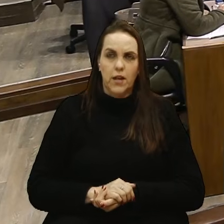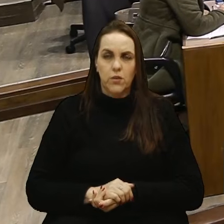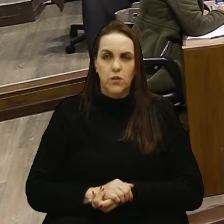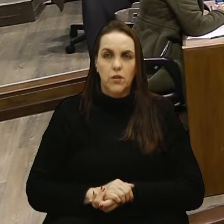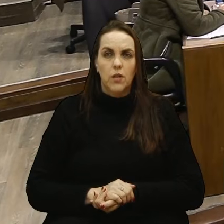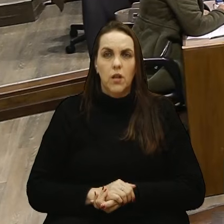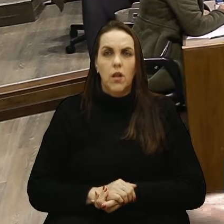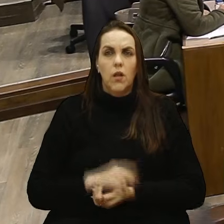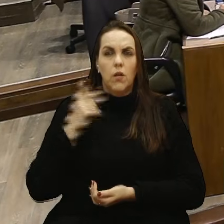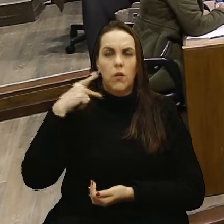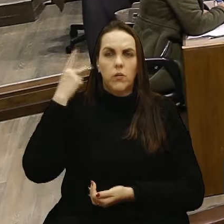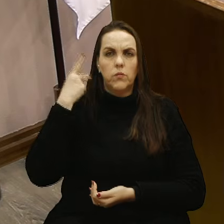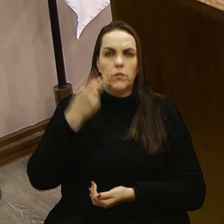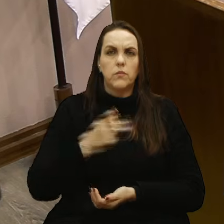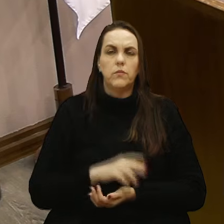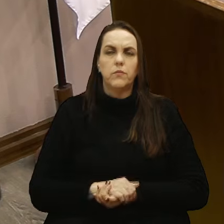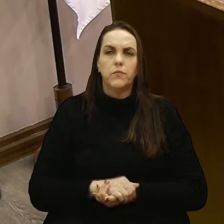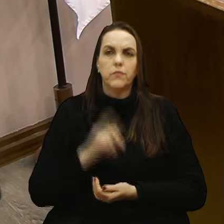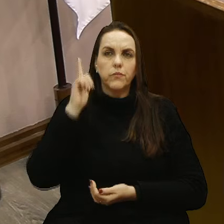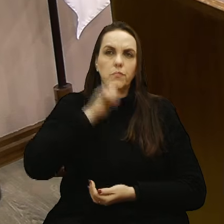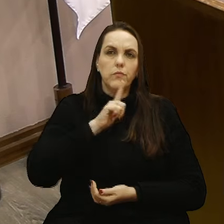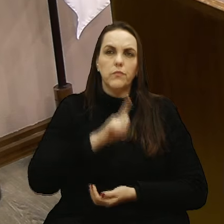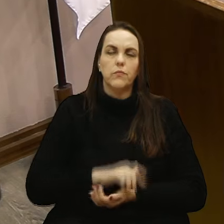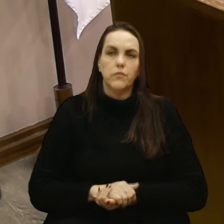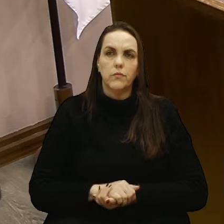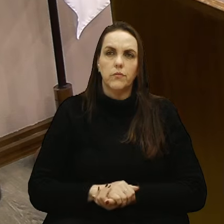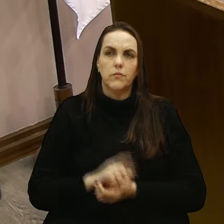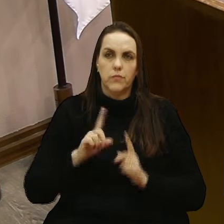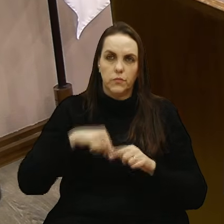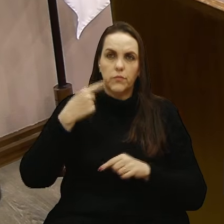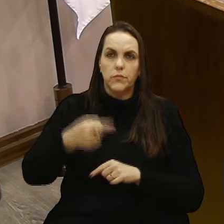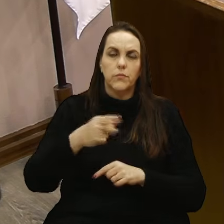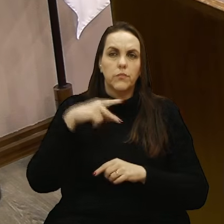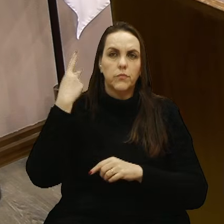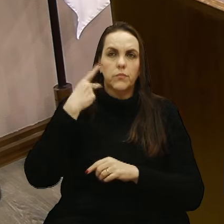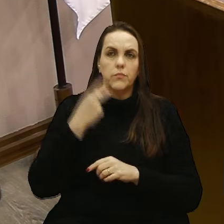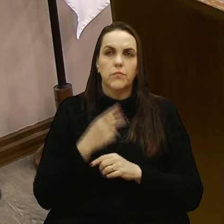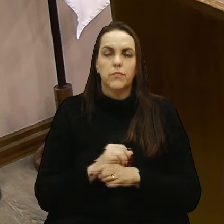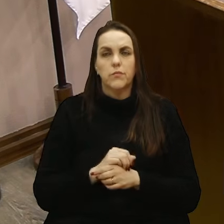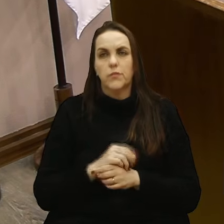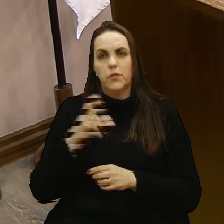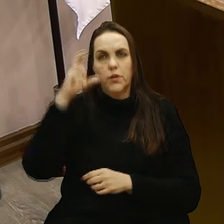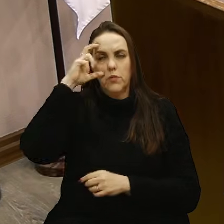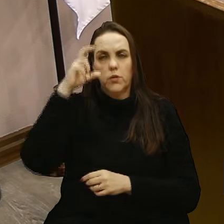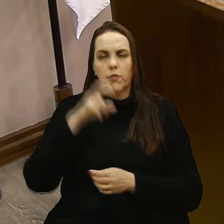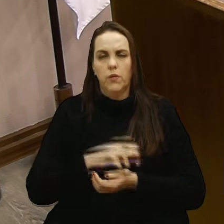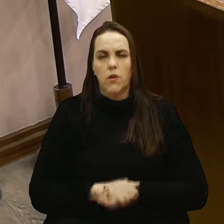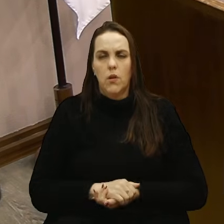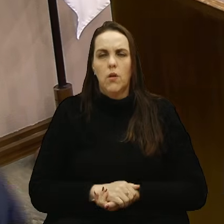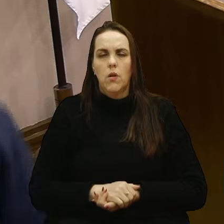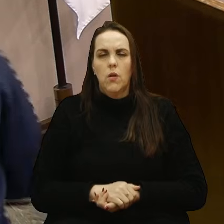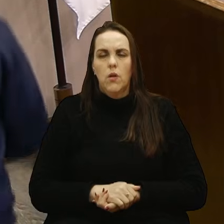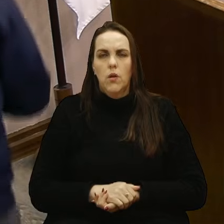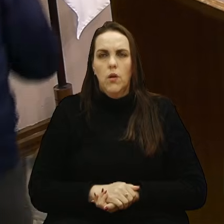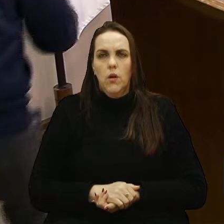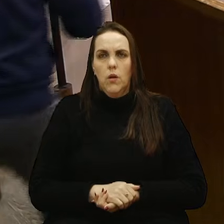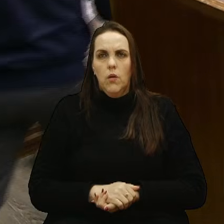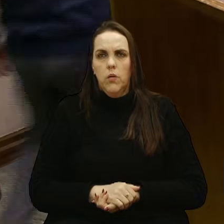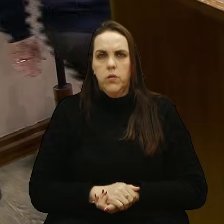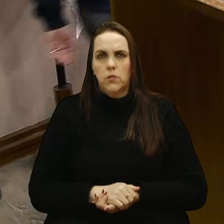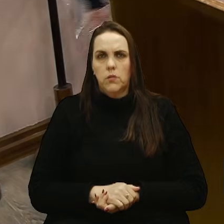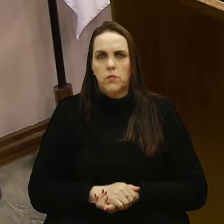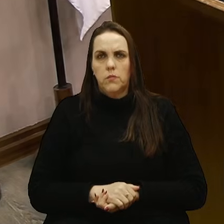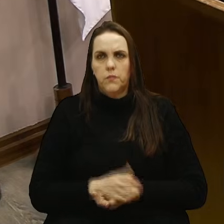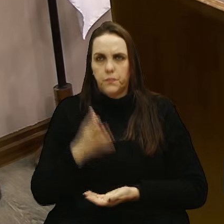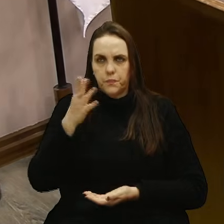Obrigado, vereador Lucas Carinhato. Próxima vereadora inscrita, a vereadora Sandra Bonito, que fará sua manifestação do seu